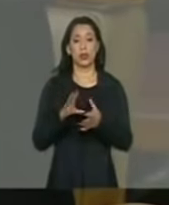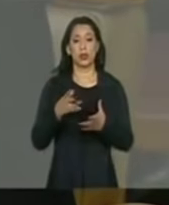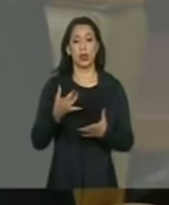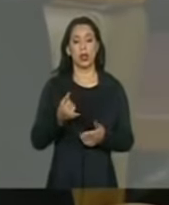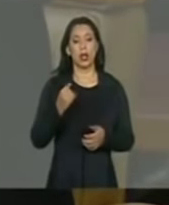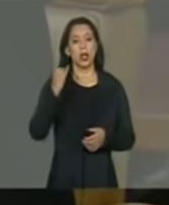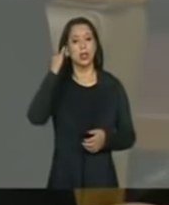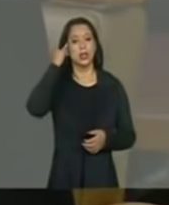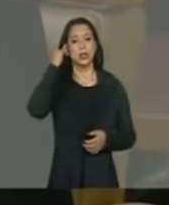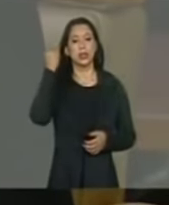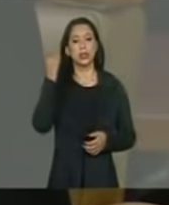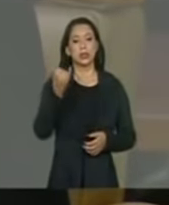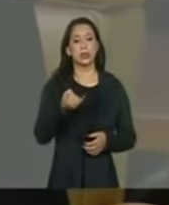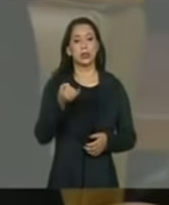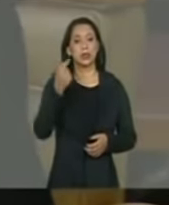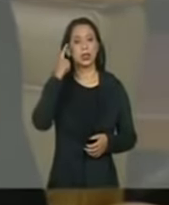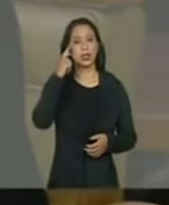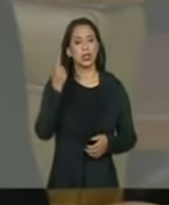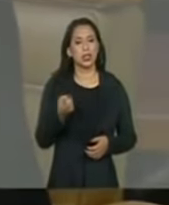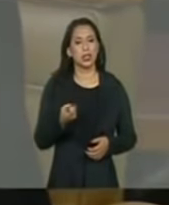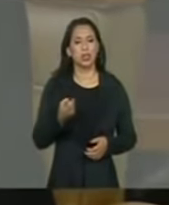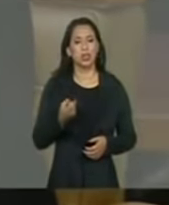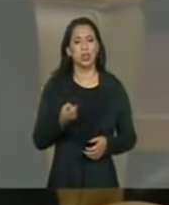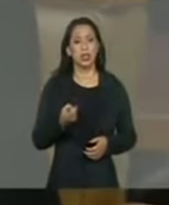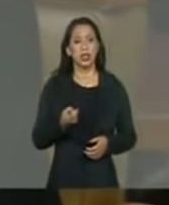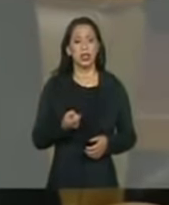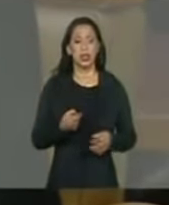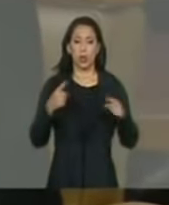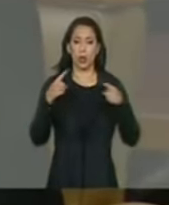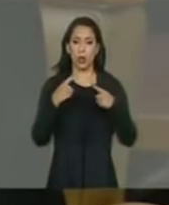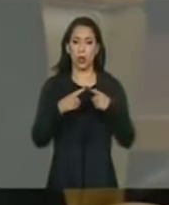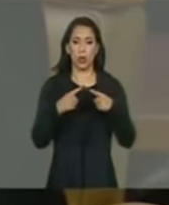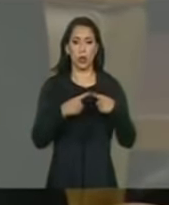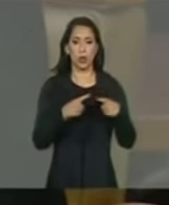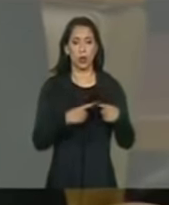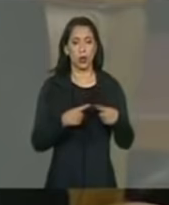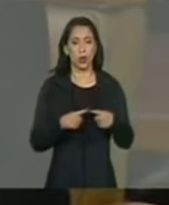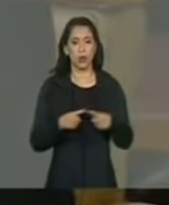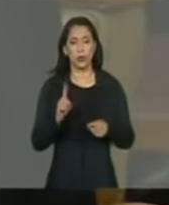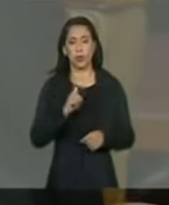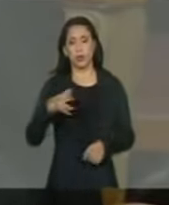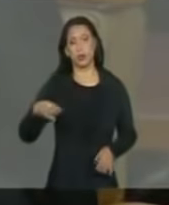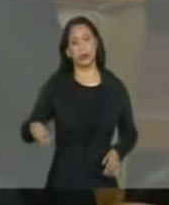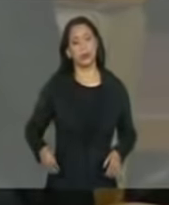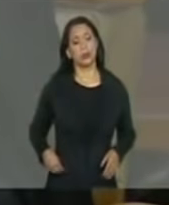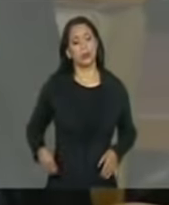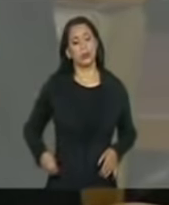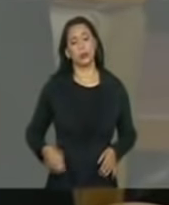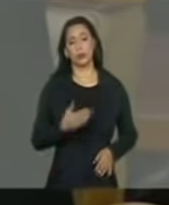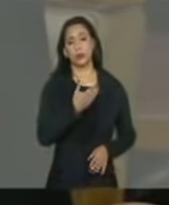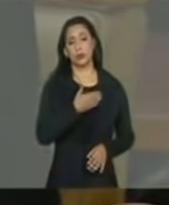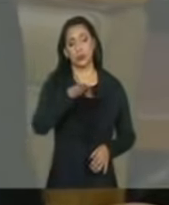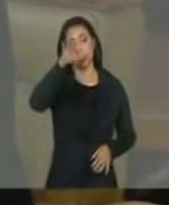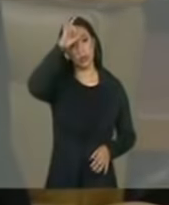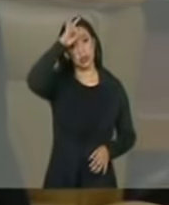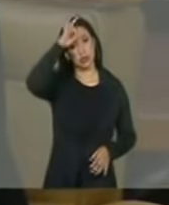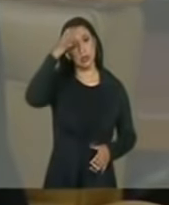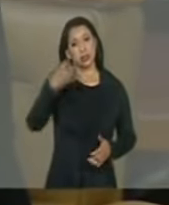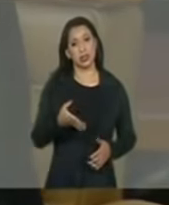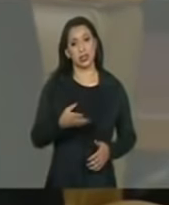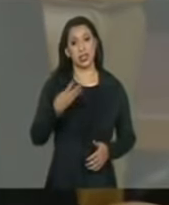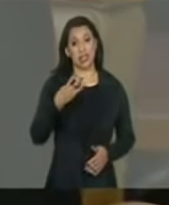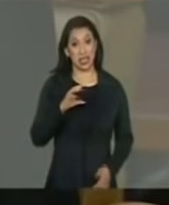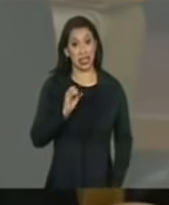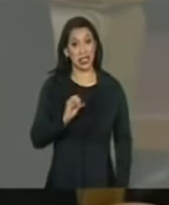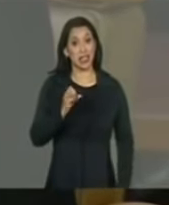sanção revela-se compatível com o princípio da não culpabilidade do estado de inocência e se eu disse há 30